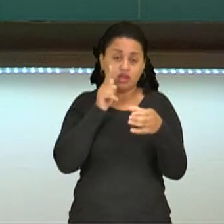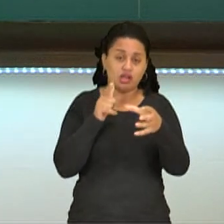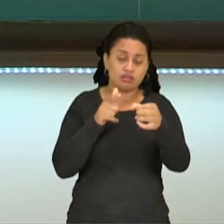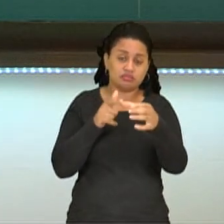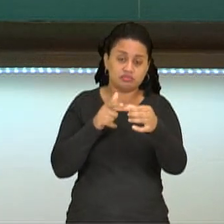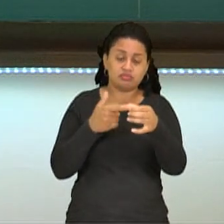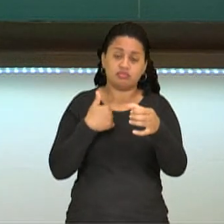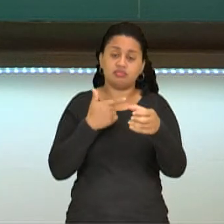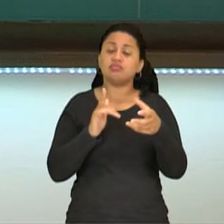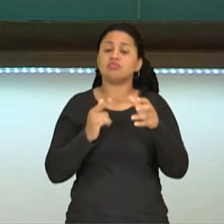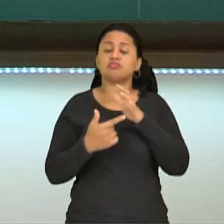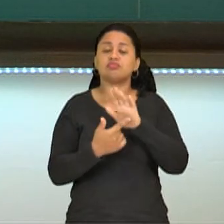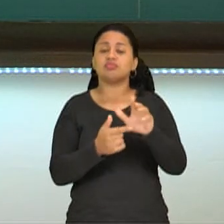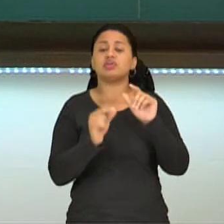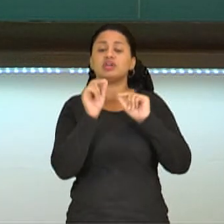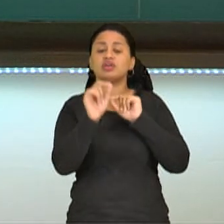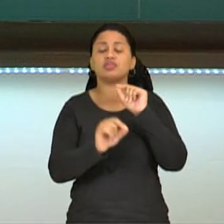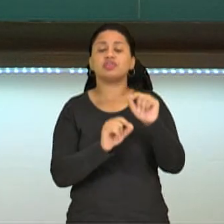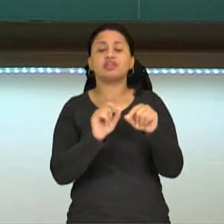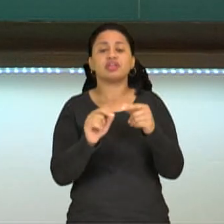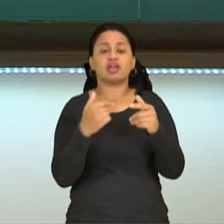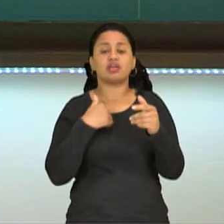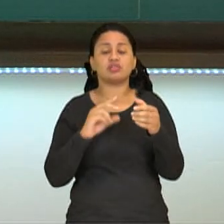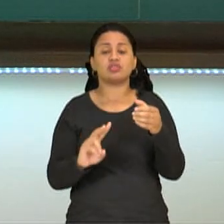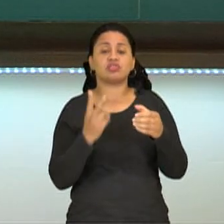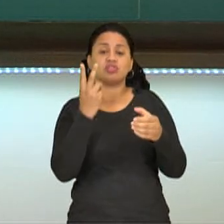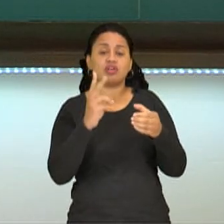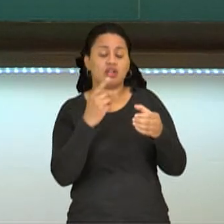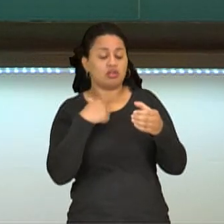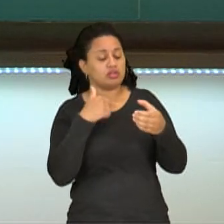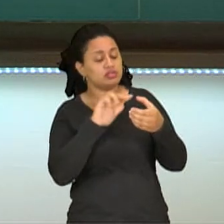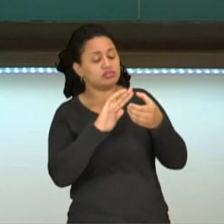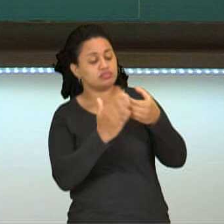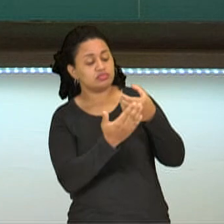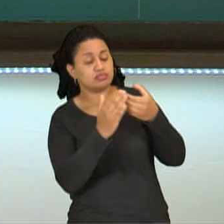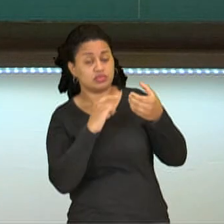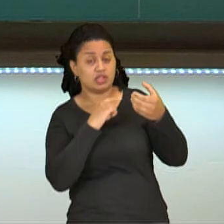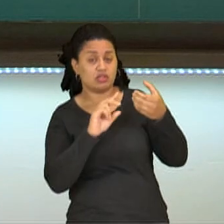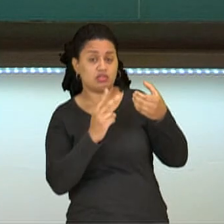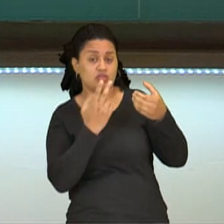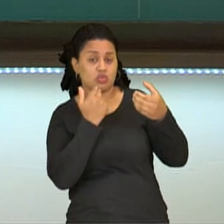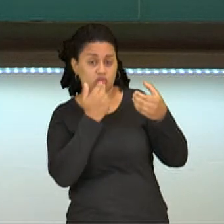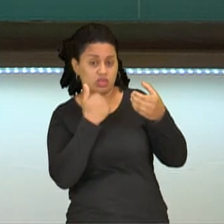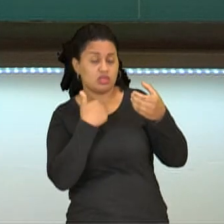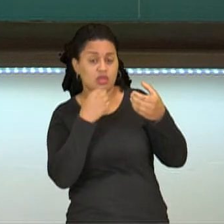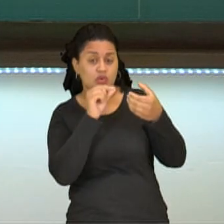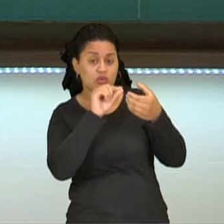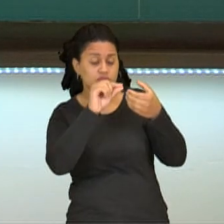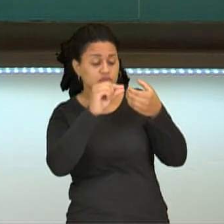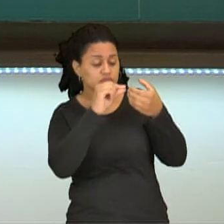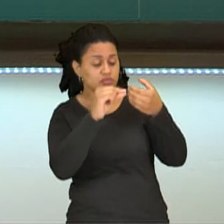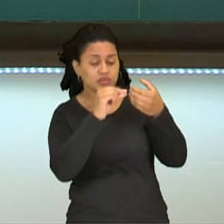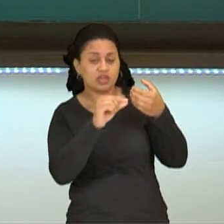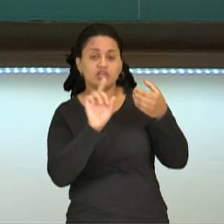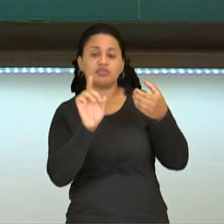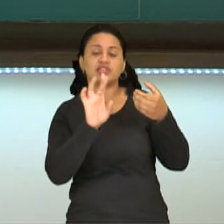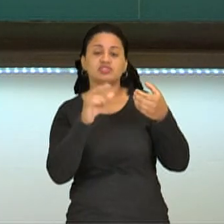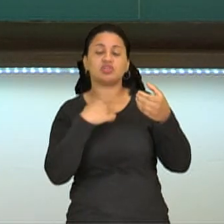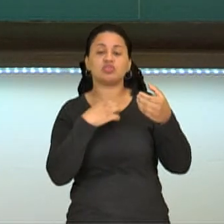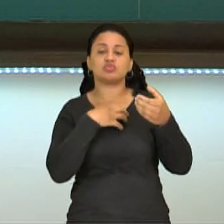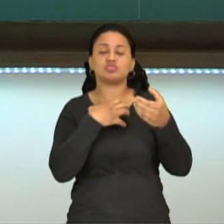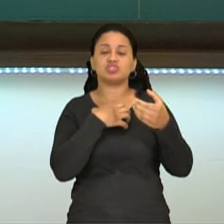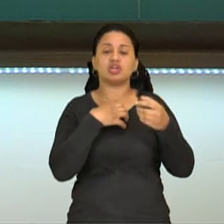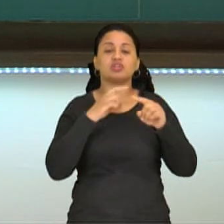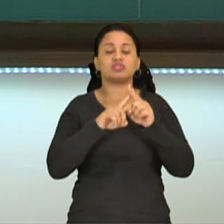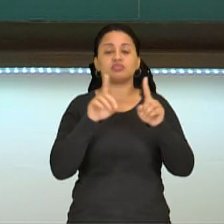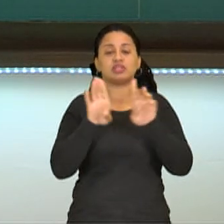para representar os valores nutricionais. Então vai depender não apenas do formato, também